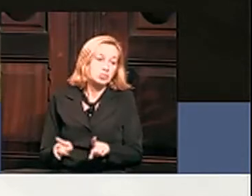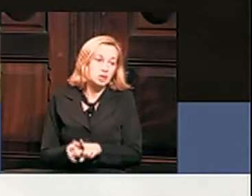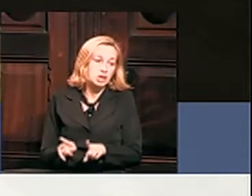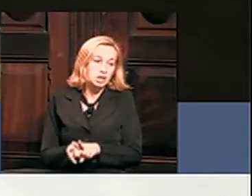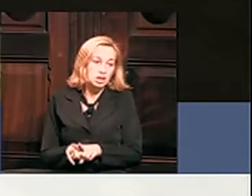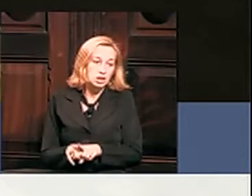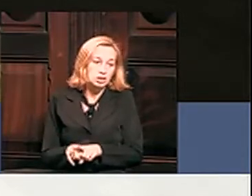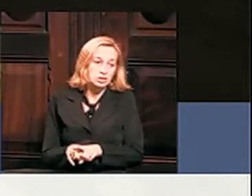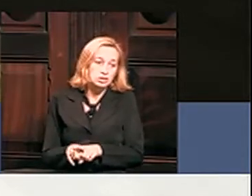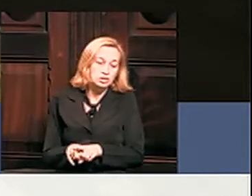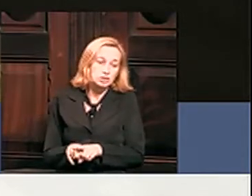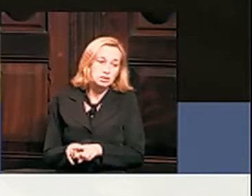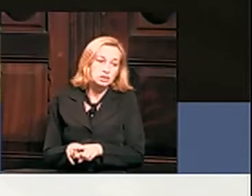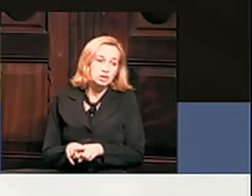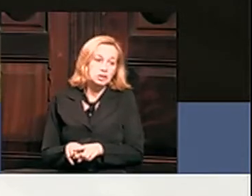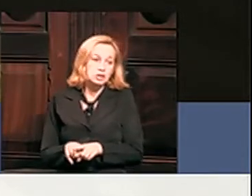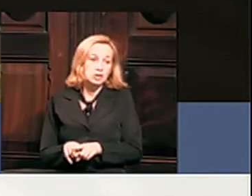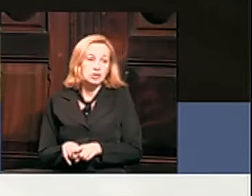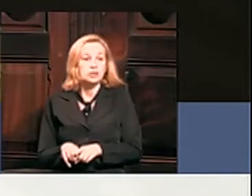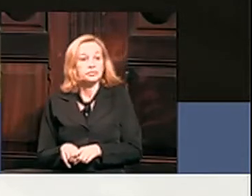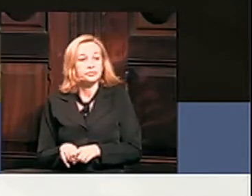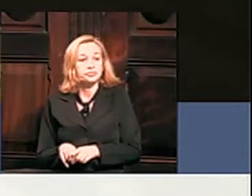dos ICMS que incidem